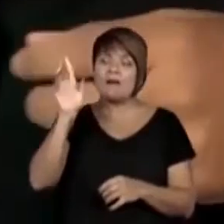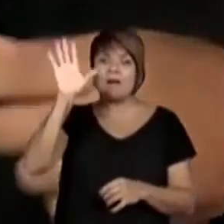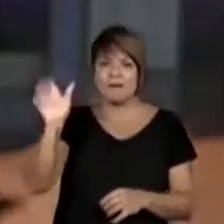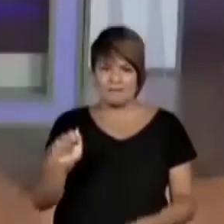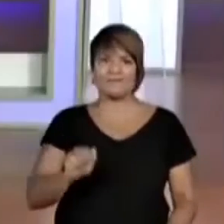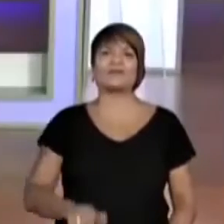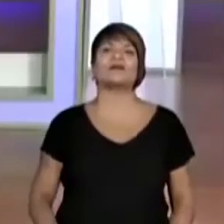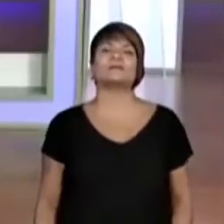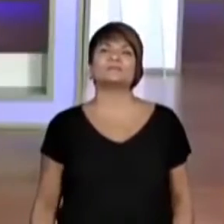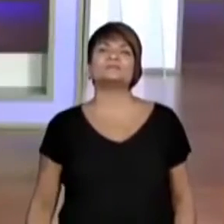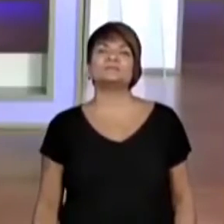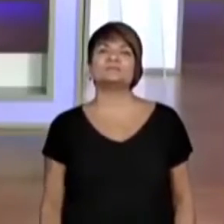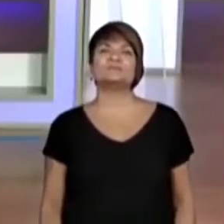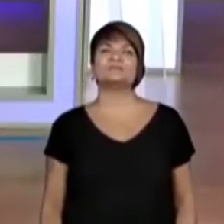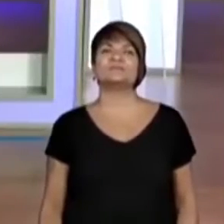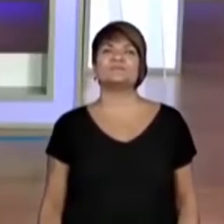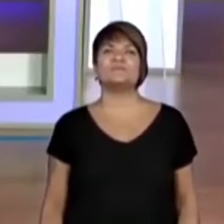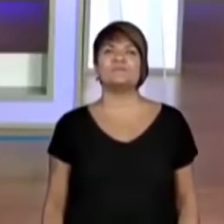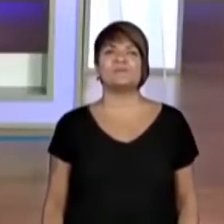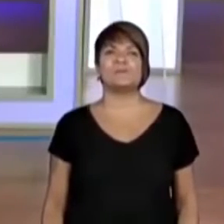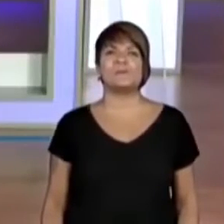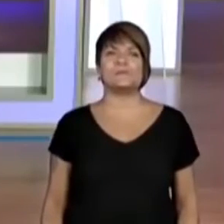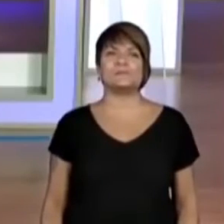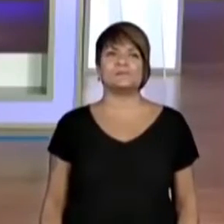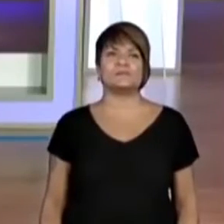Então, vamos colocar a faixinha na cabeça.